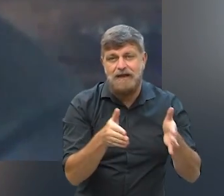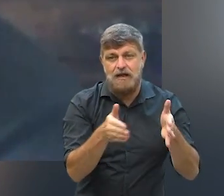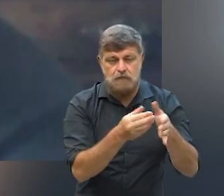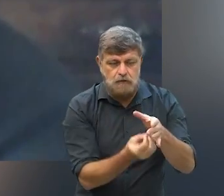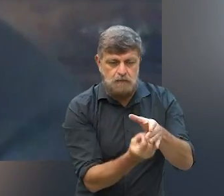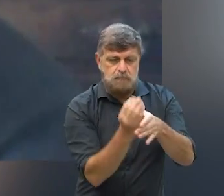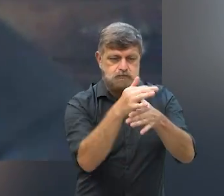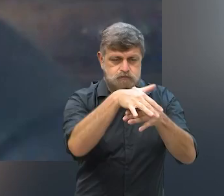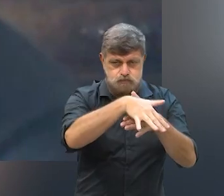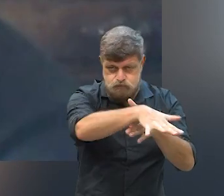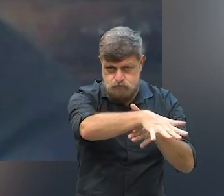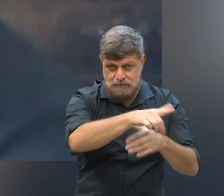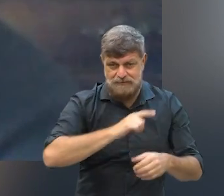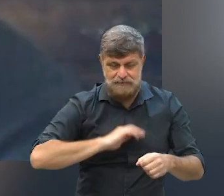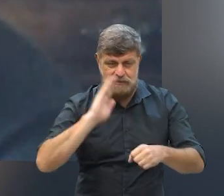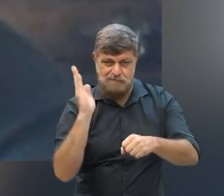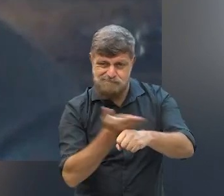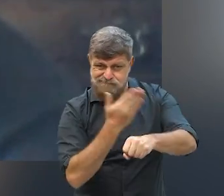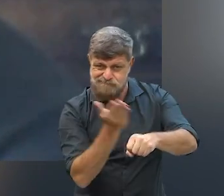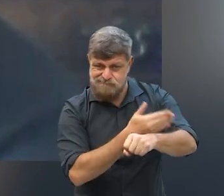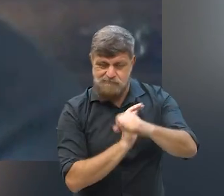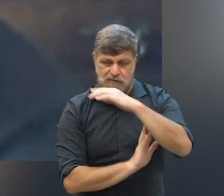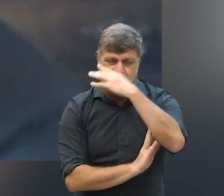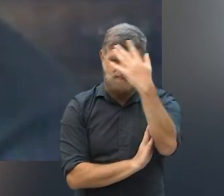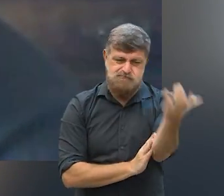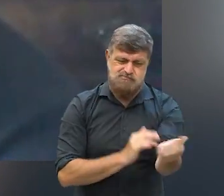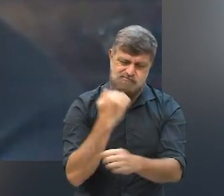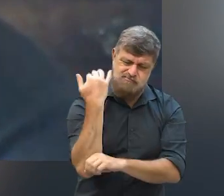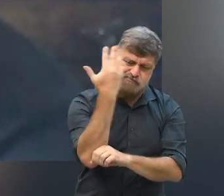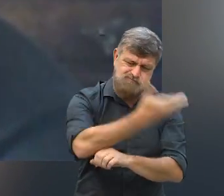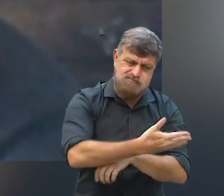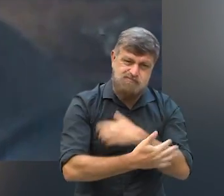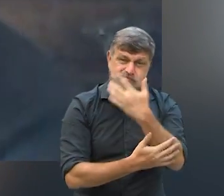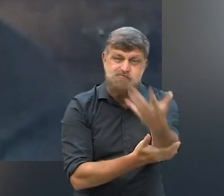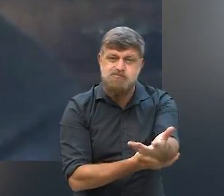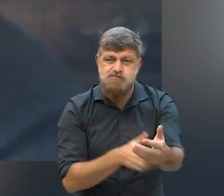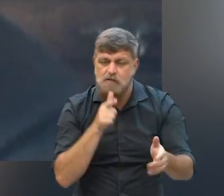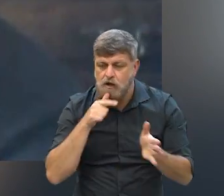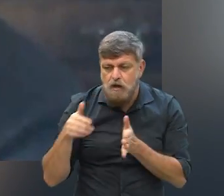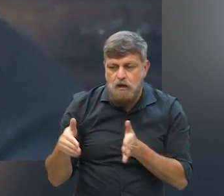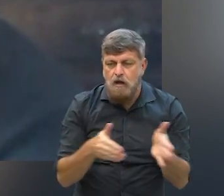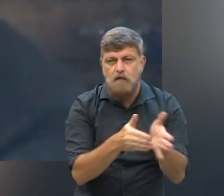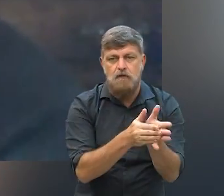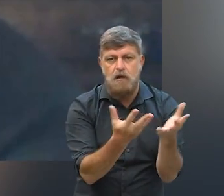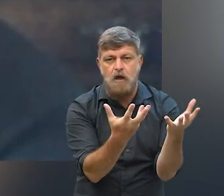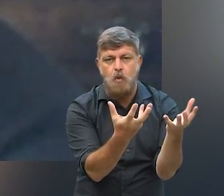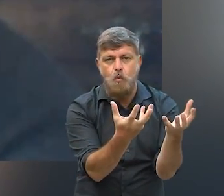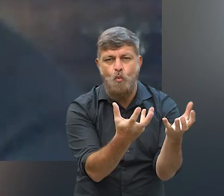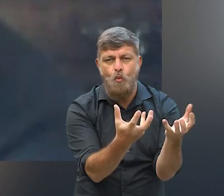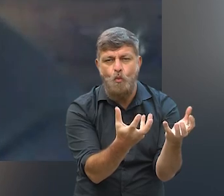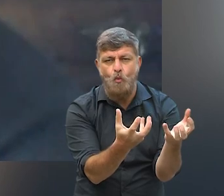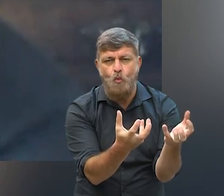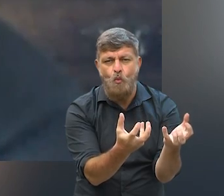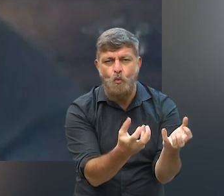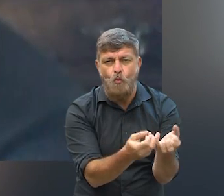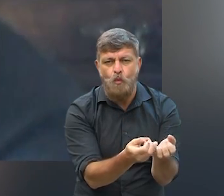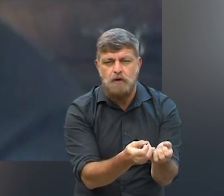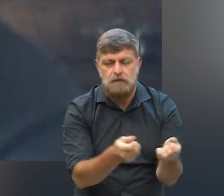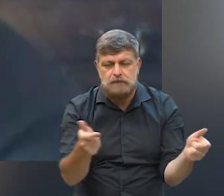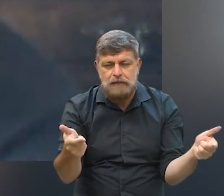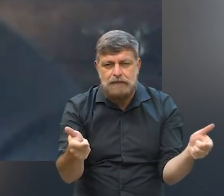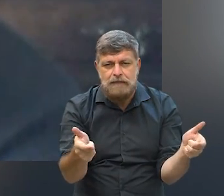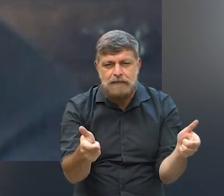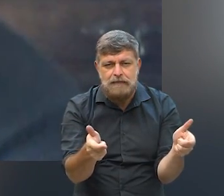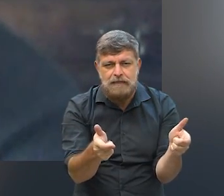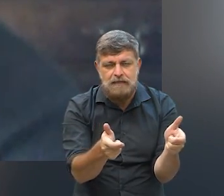Se acontecem os desmatamentos, o que nós temos é a redução das nascentes, não é? Ou